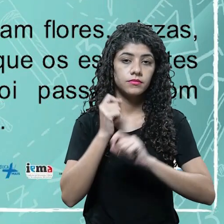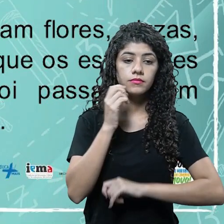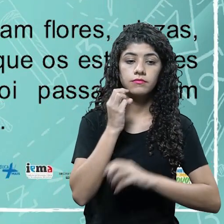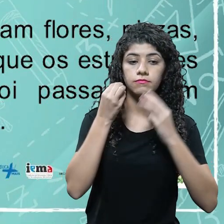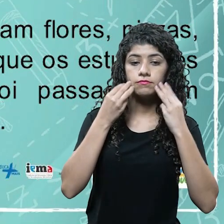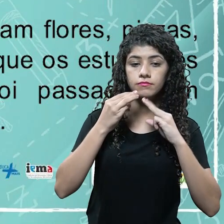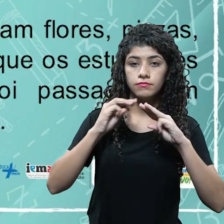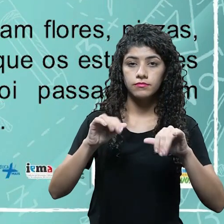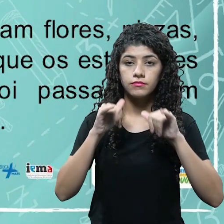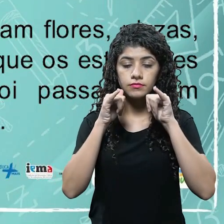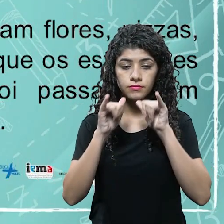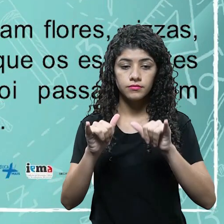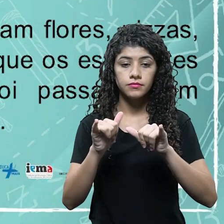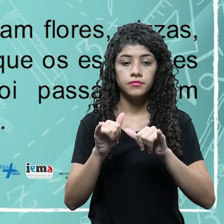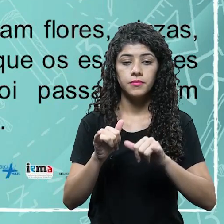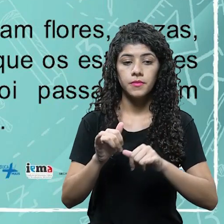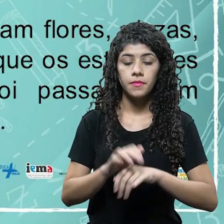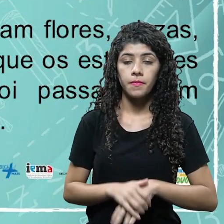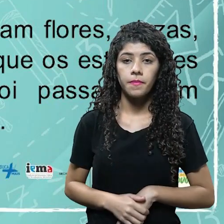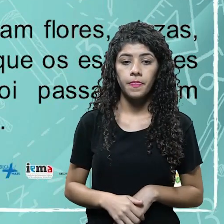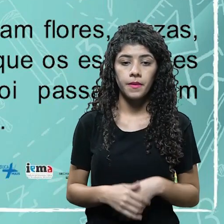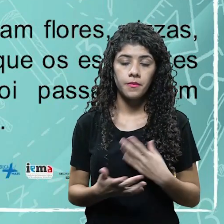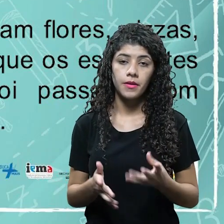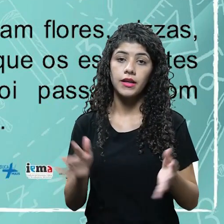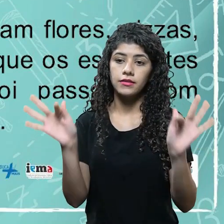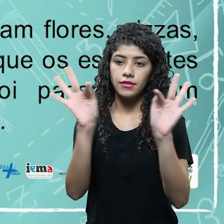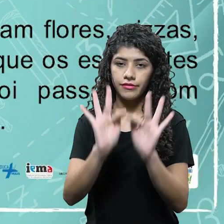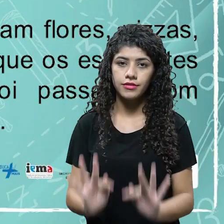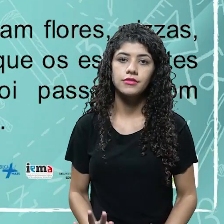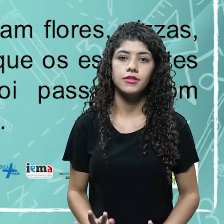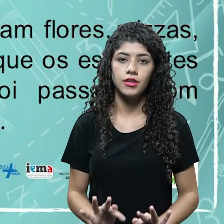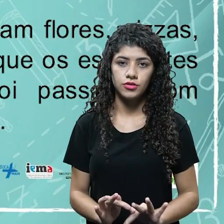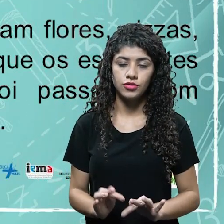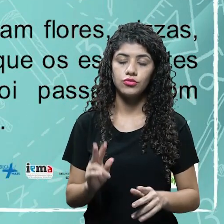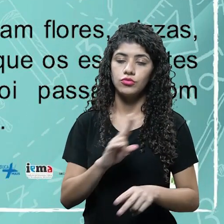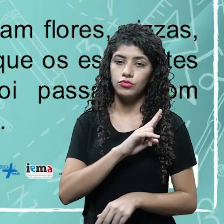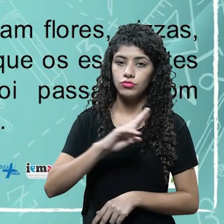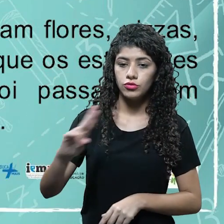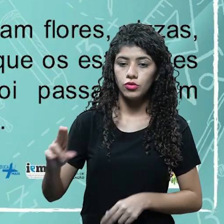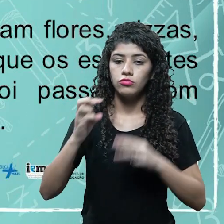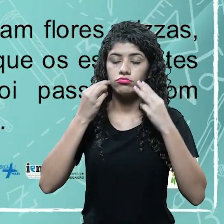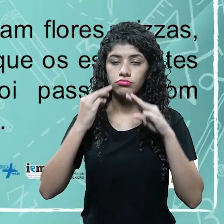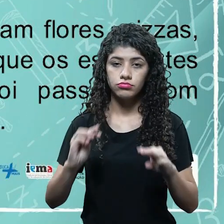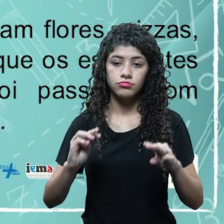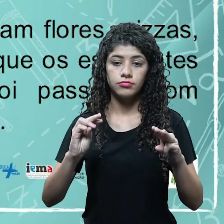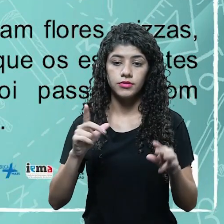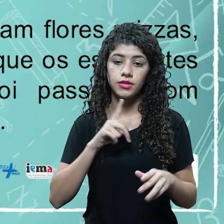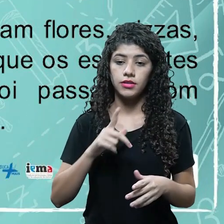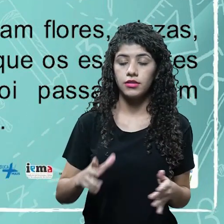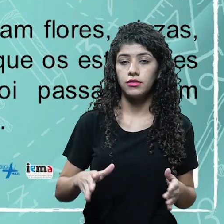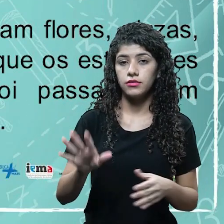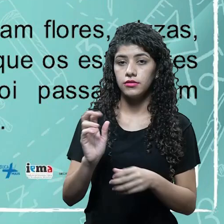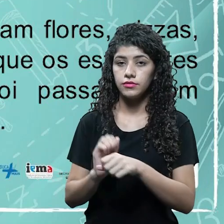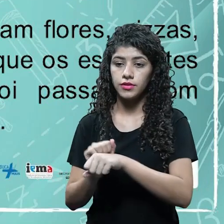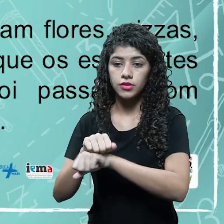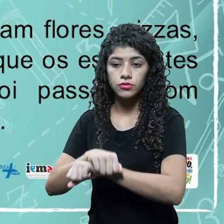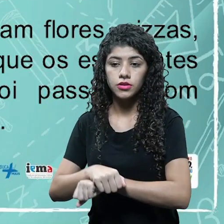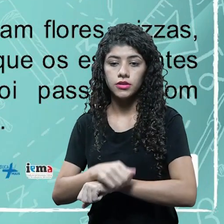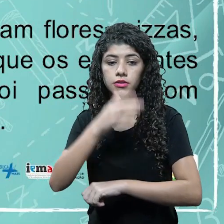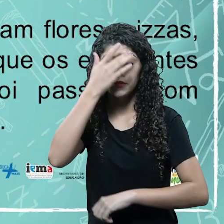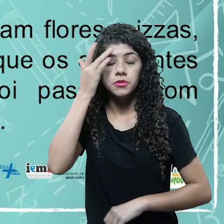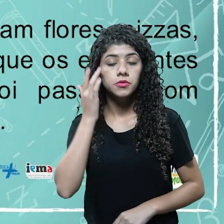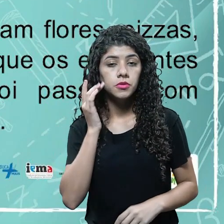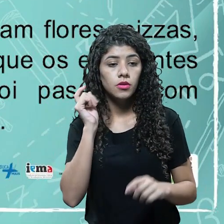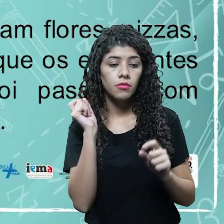instalando sua máquina da felicidade, que foi dado o nome à propaganda, tá? Em um campus de universidade. Ao passo que os estudantes inseriram suas moedas,